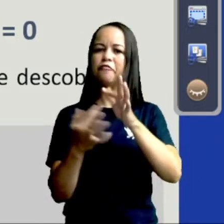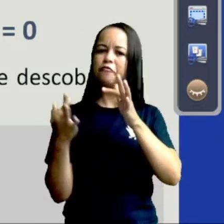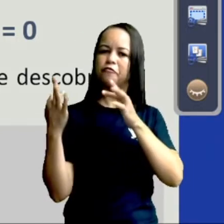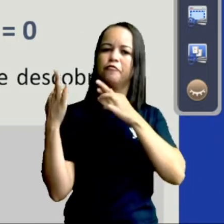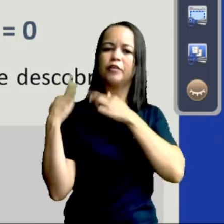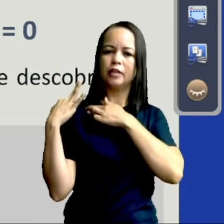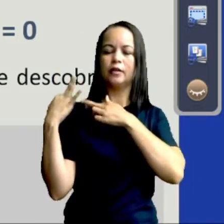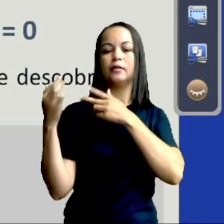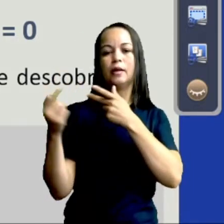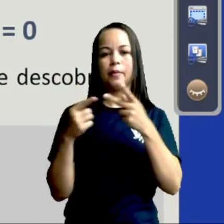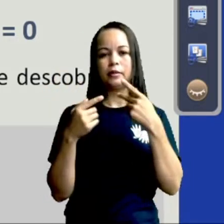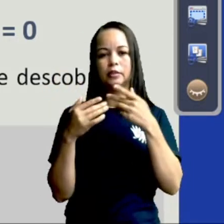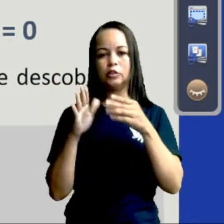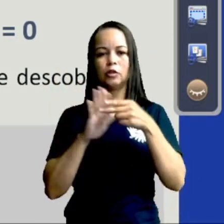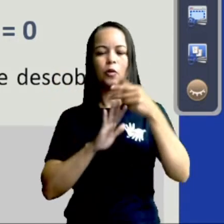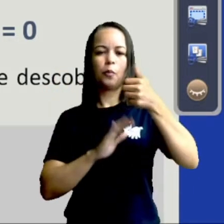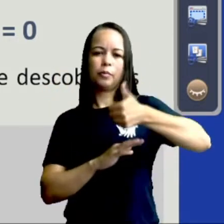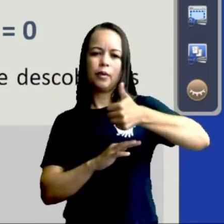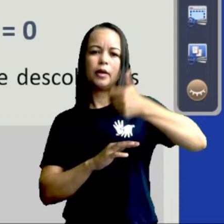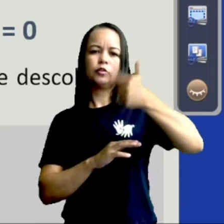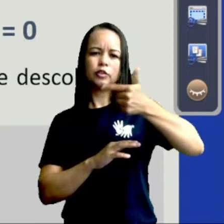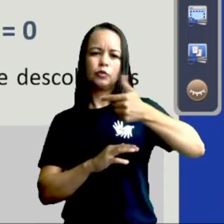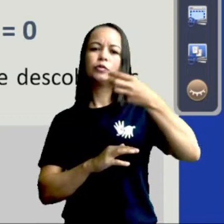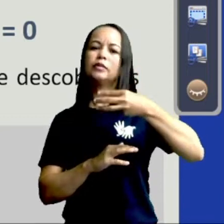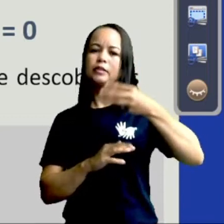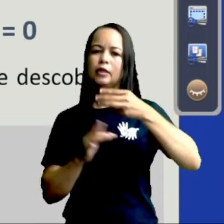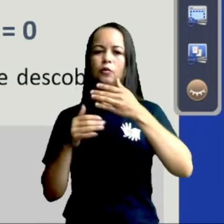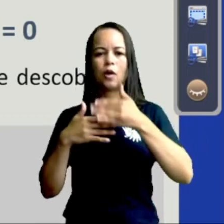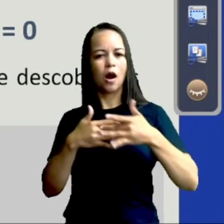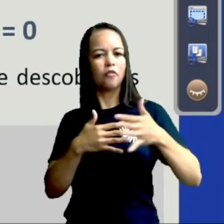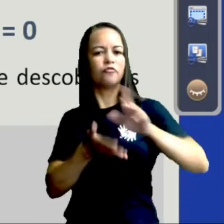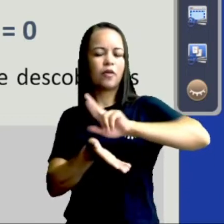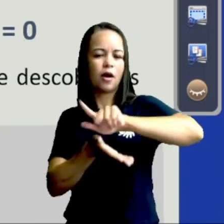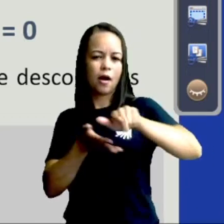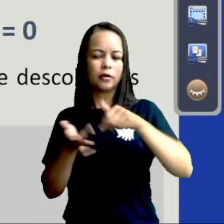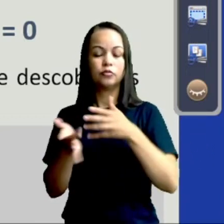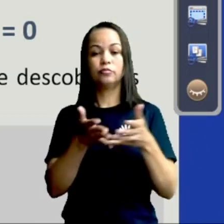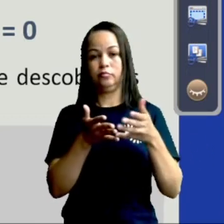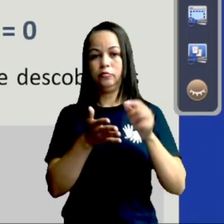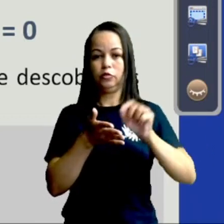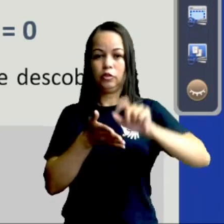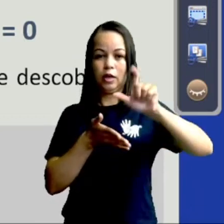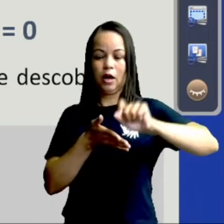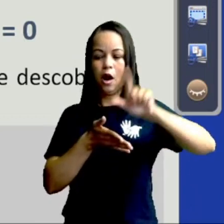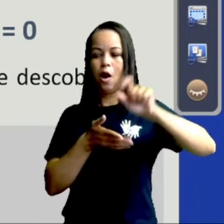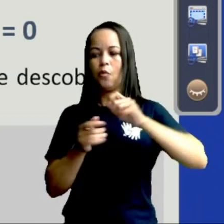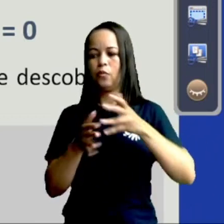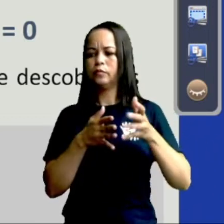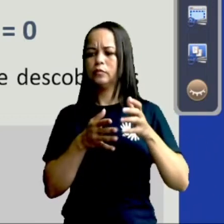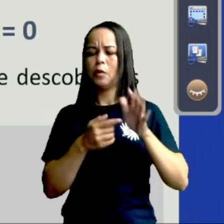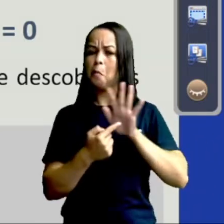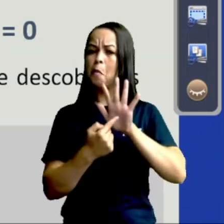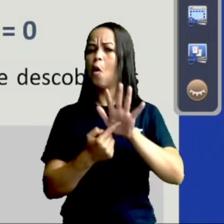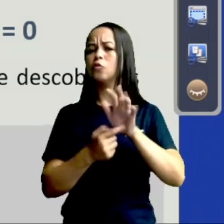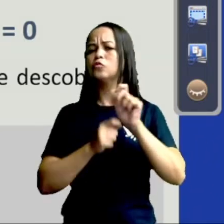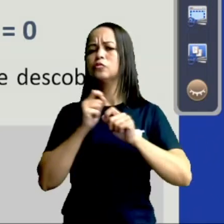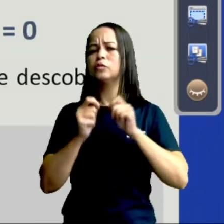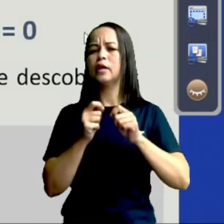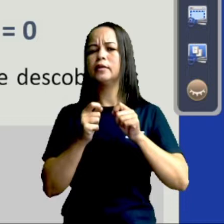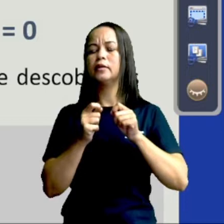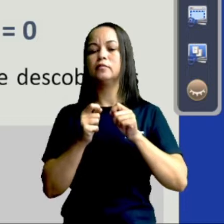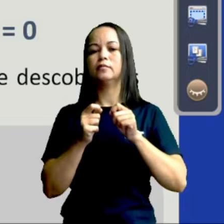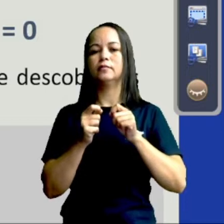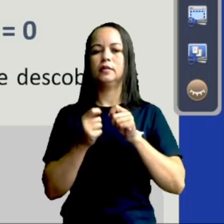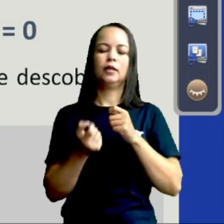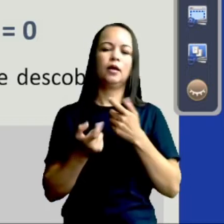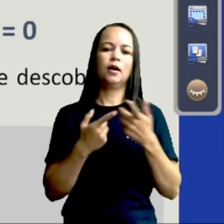grau, segundo grau, terceiro grau, de vários graus, certo? O que é que identifica o grau de uma equação, gente? É